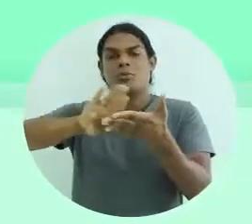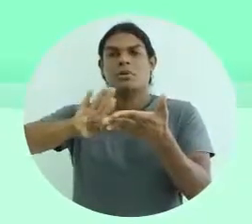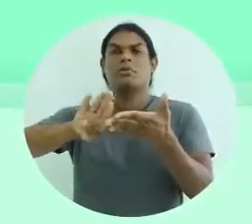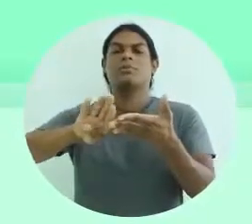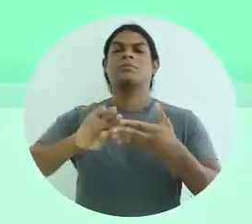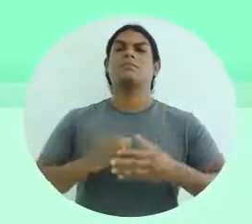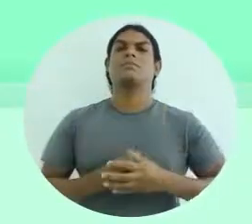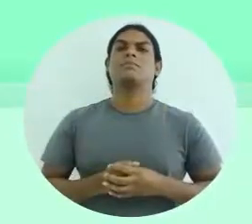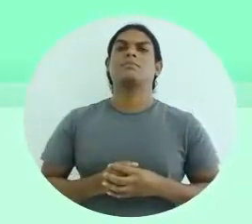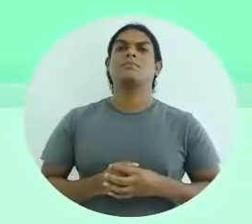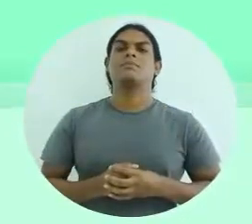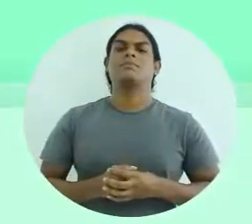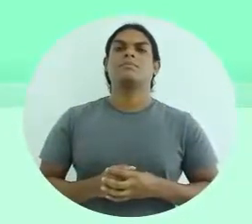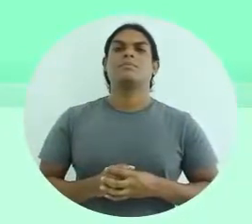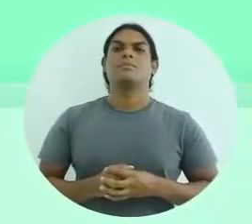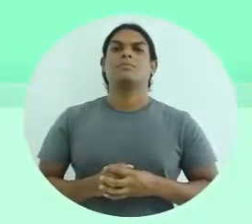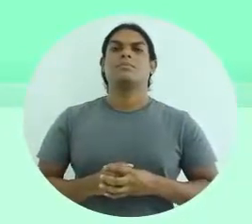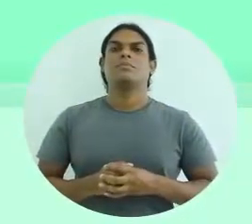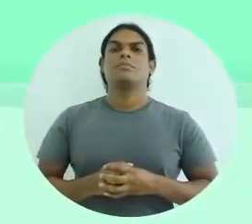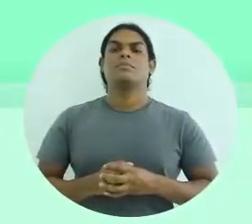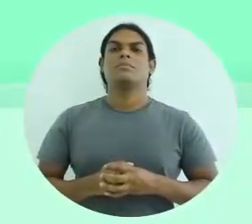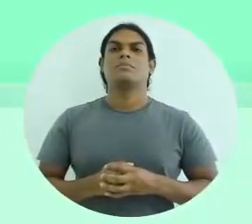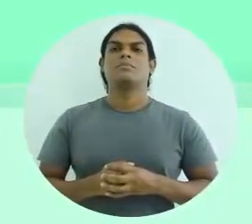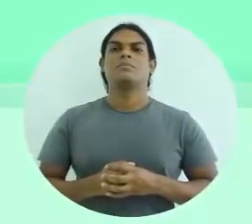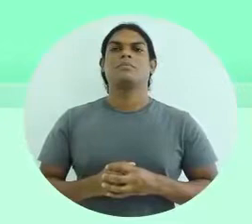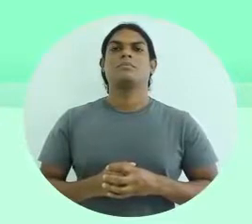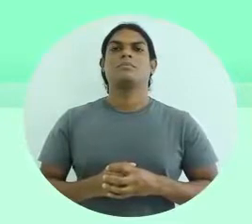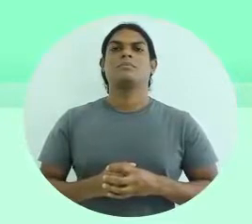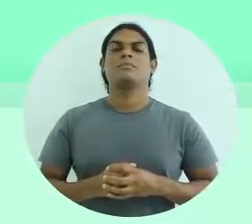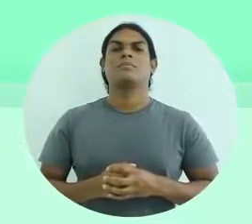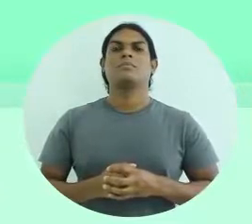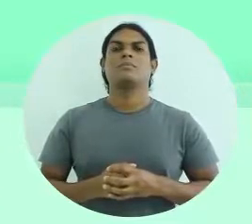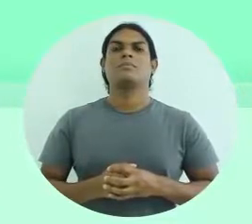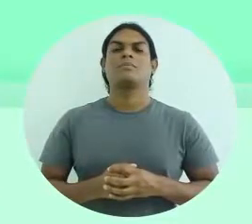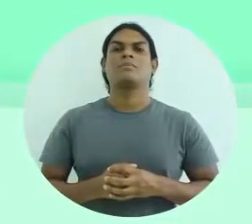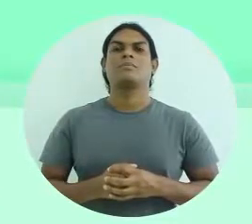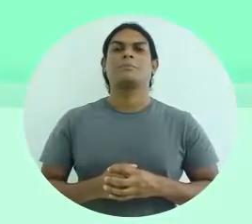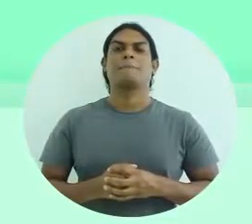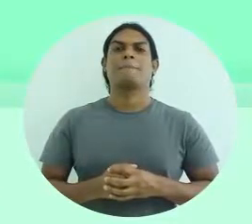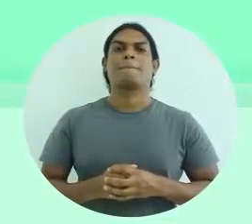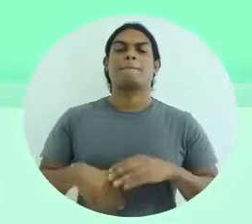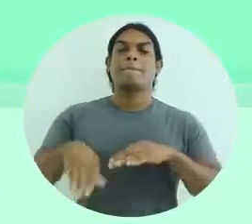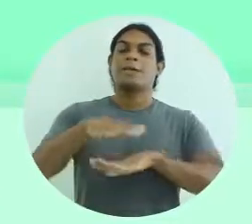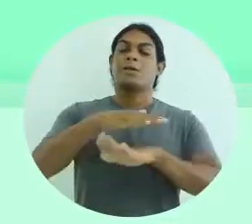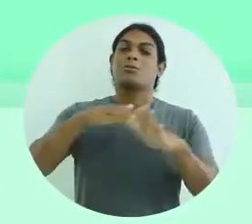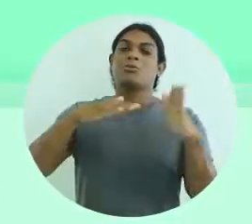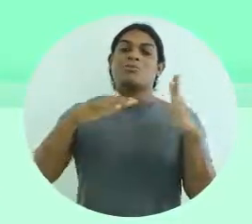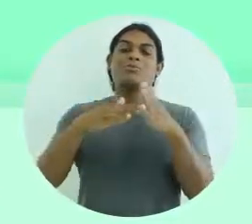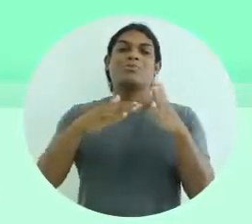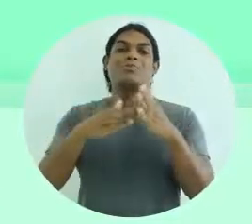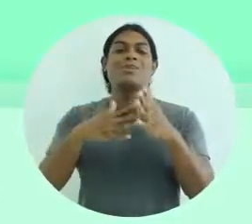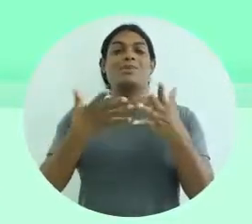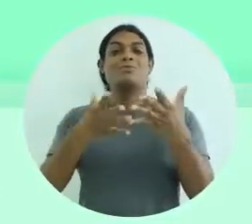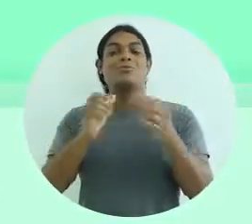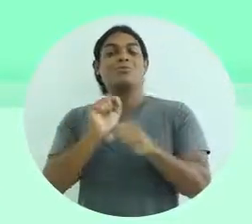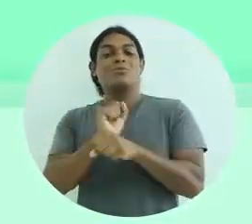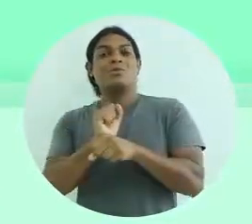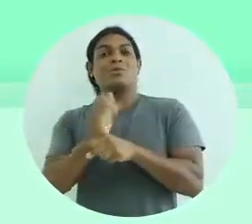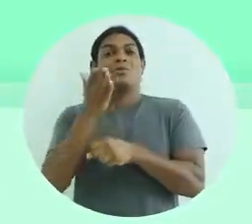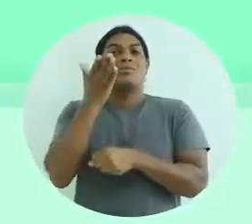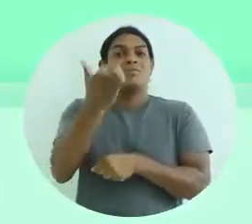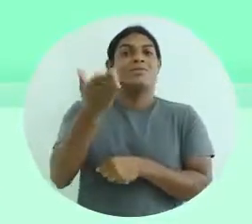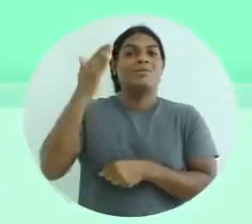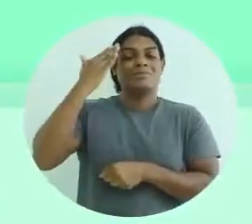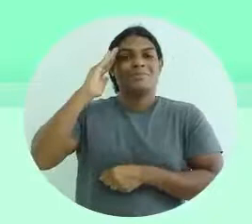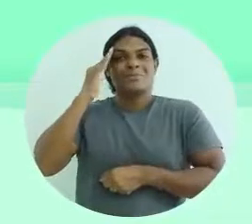a exportação. Isso tudo fez, ou espero ter conseguido feito vocês entenderem um pouco